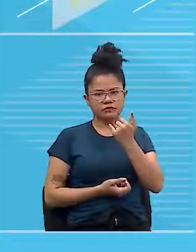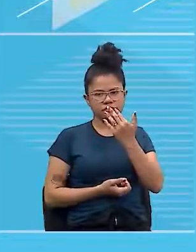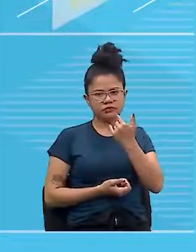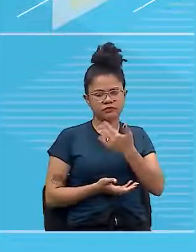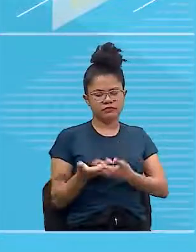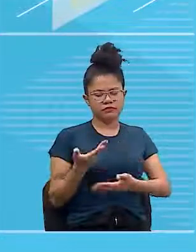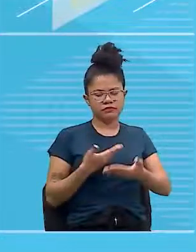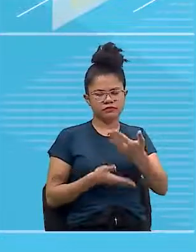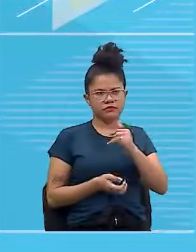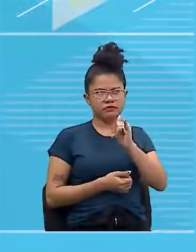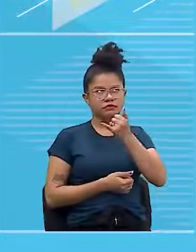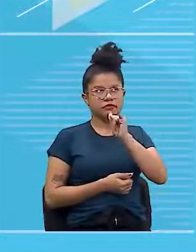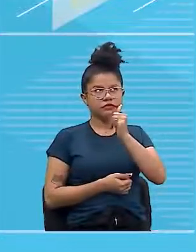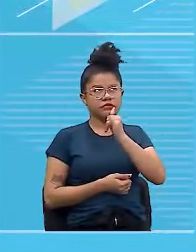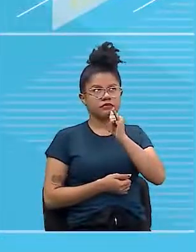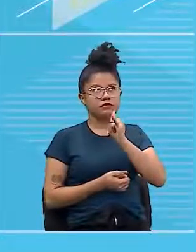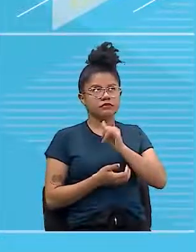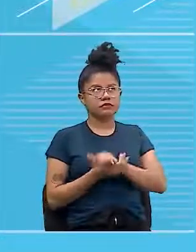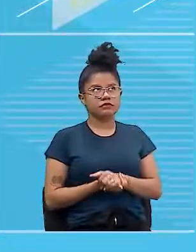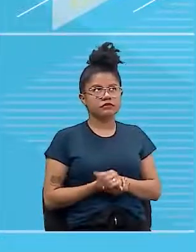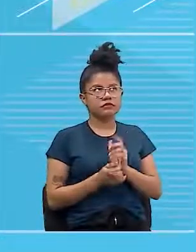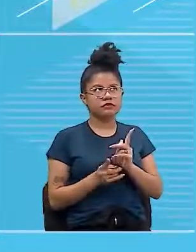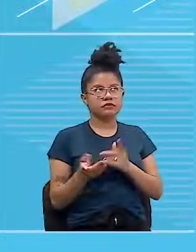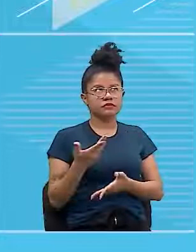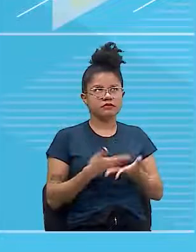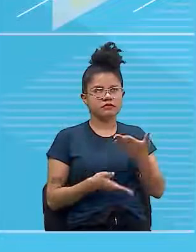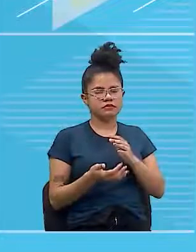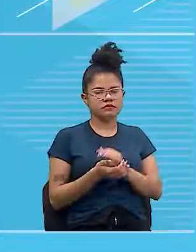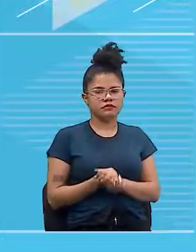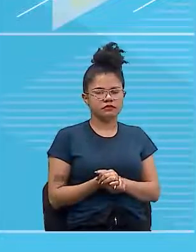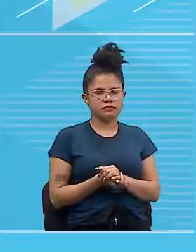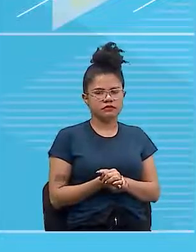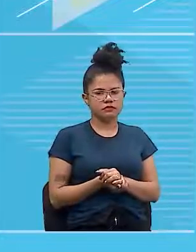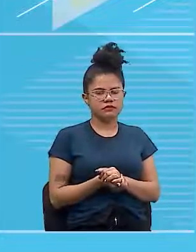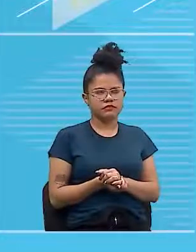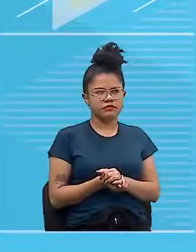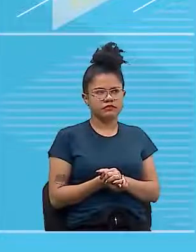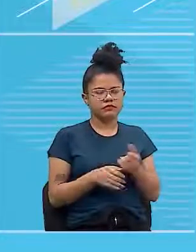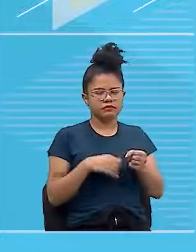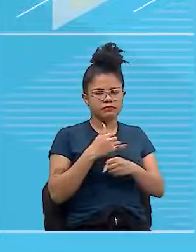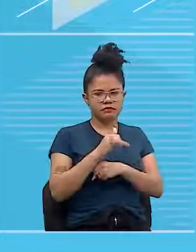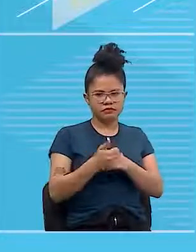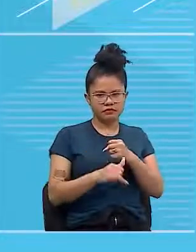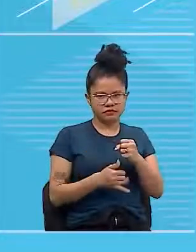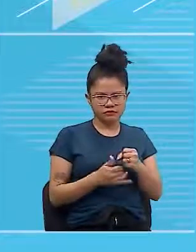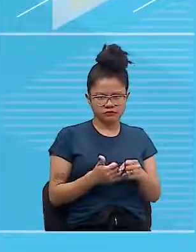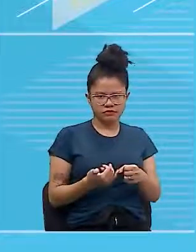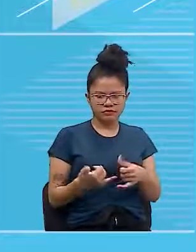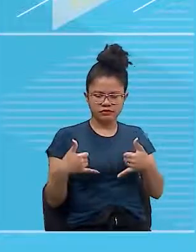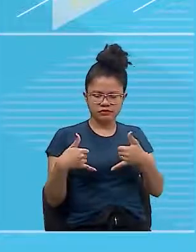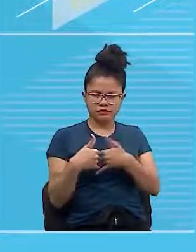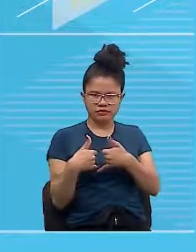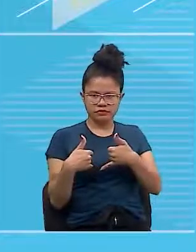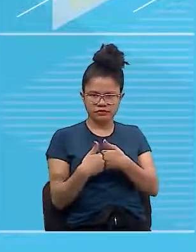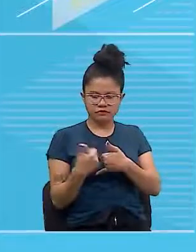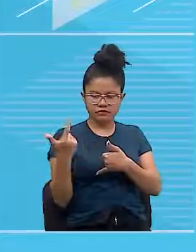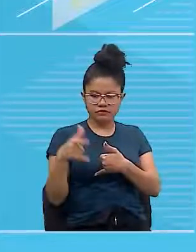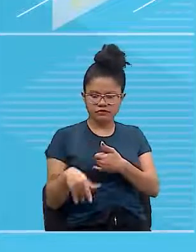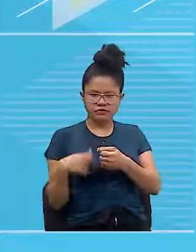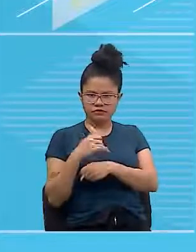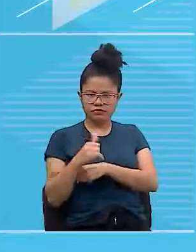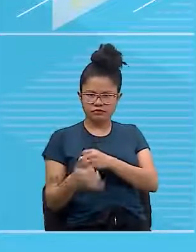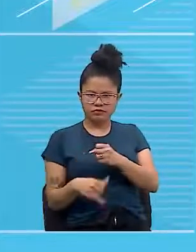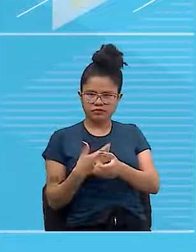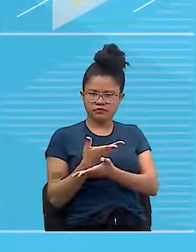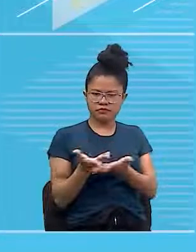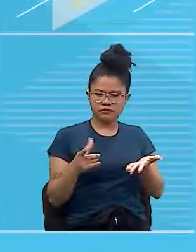relacionada com essa energia da ligação que tem entre os átomos e quando um átomo tá ligado Diferentemente a outro né Você